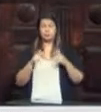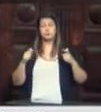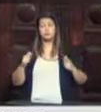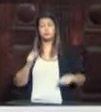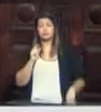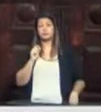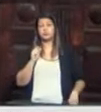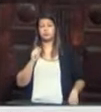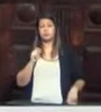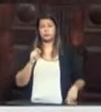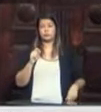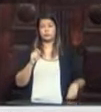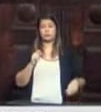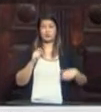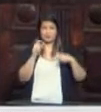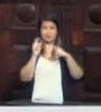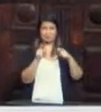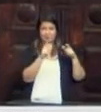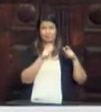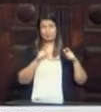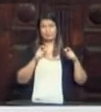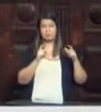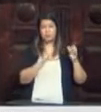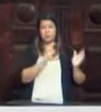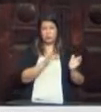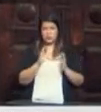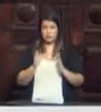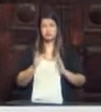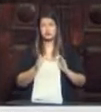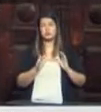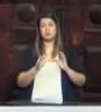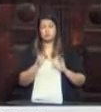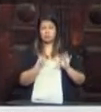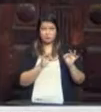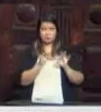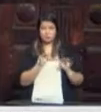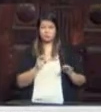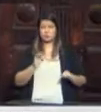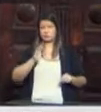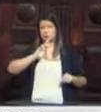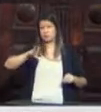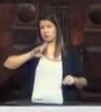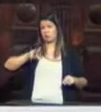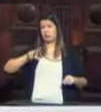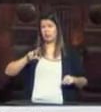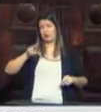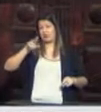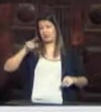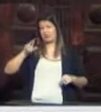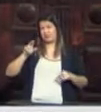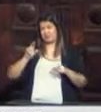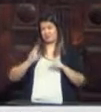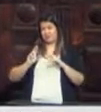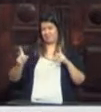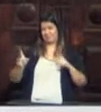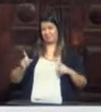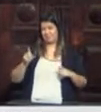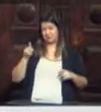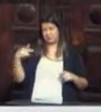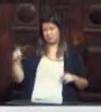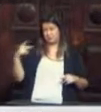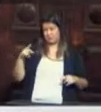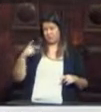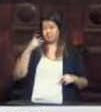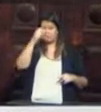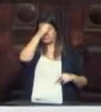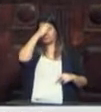não foi diferente na organização e na execução, de que muita coisa ficou nas costas da prefeitura e se esquece